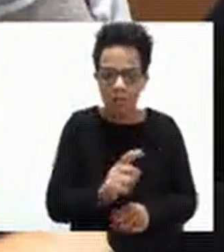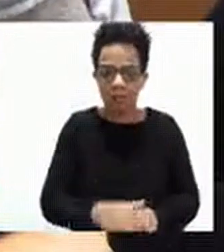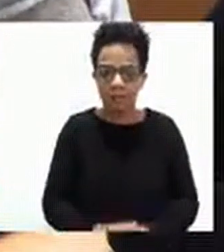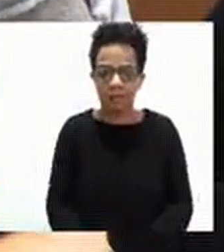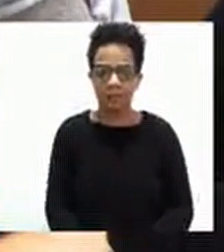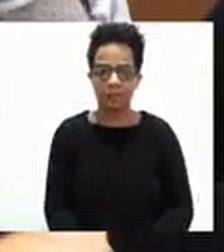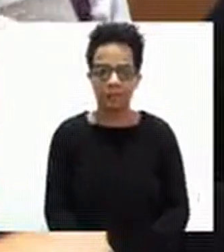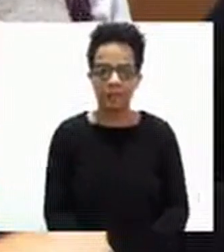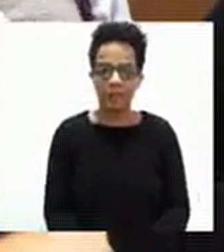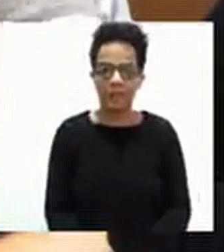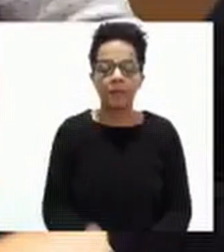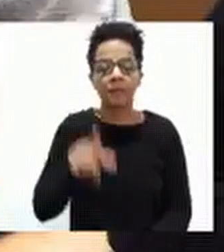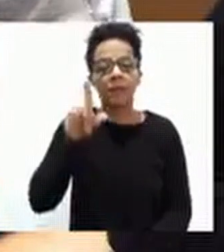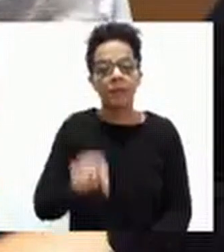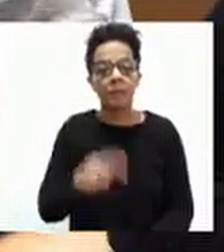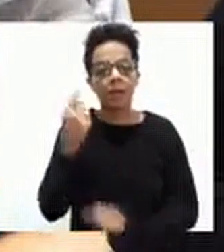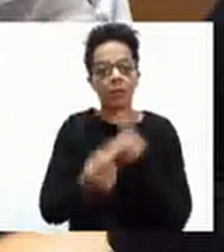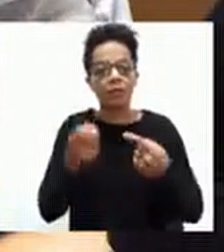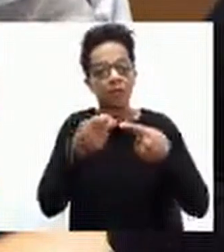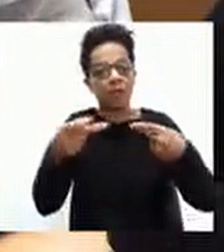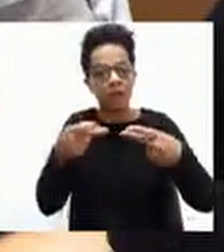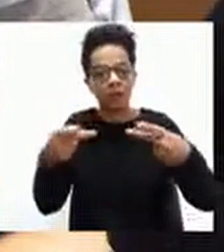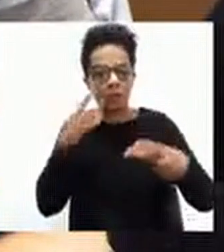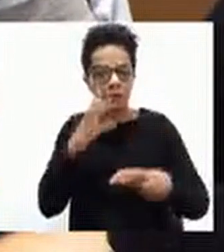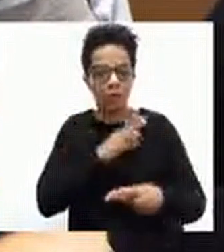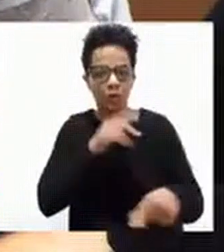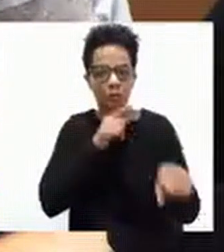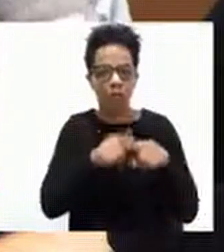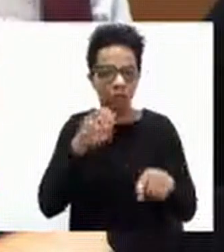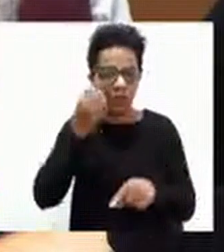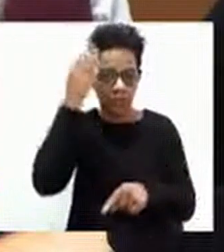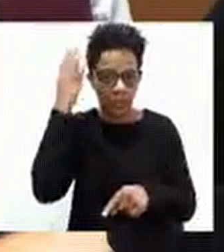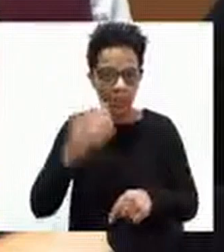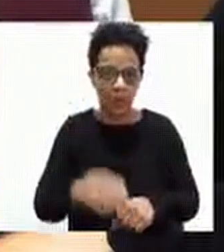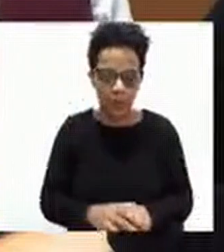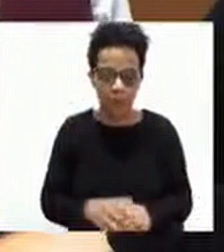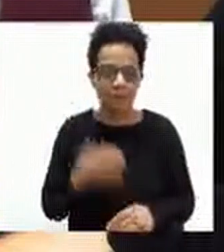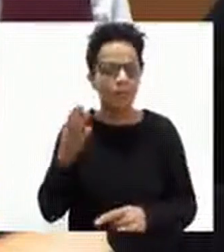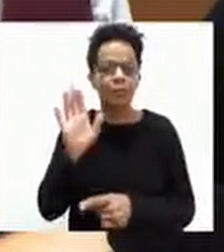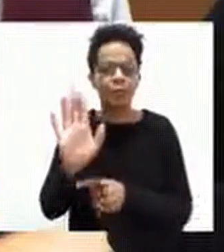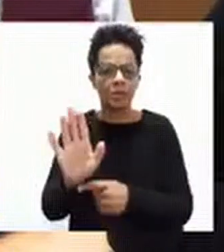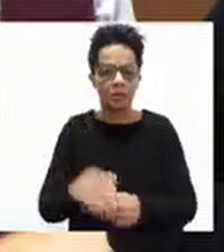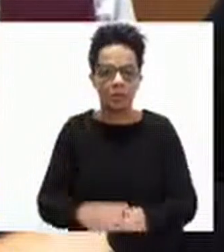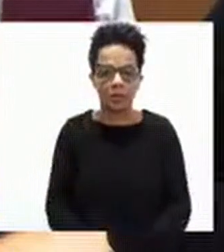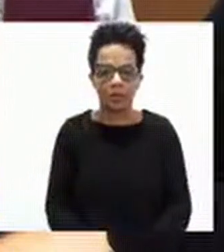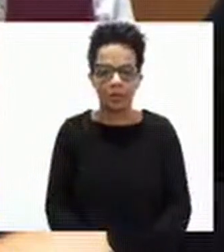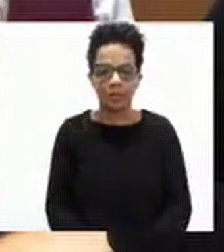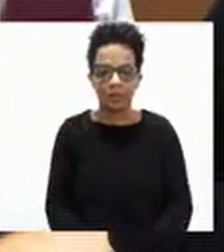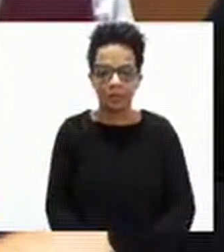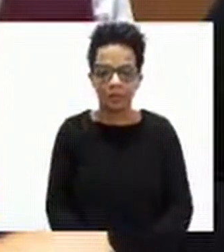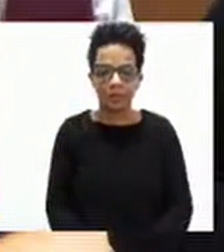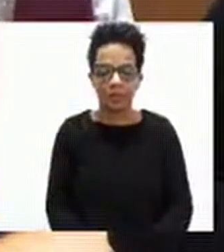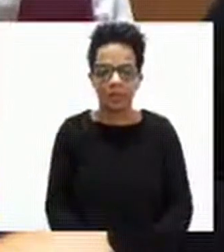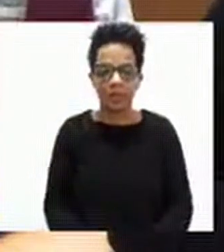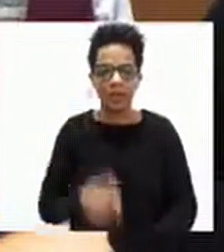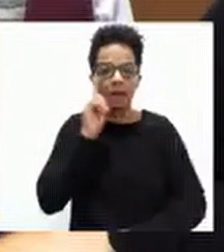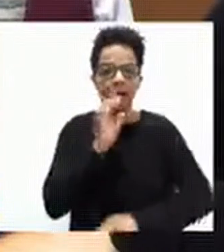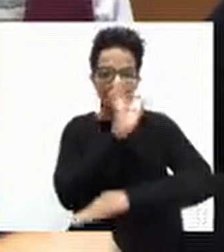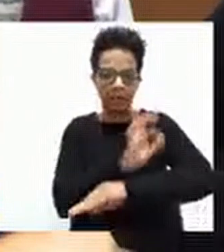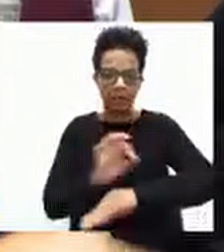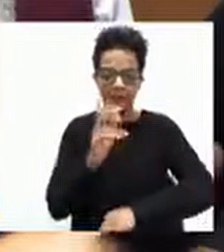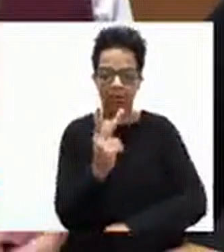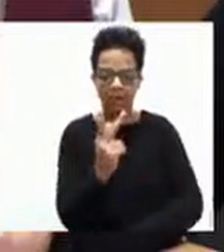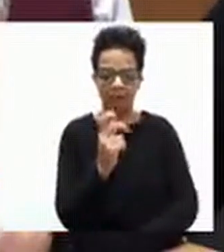Queria ainda citar algumas frases que o senhor deputado esqueceu. Por exemplo, da arquiteta Vera Freire, em que